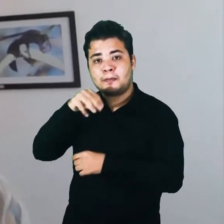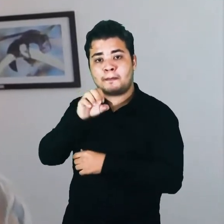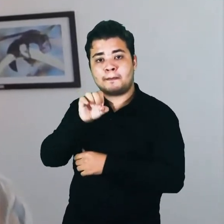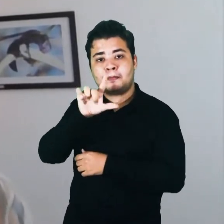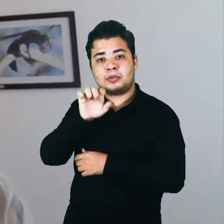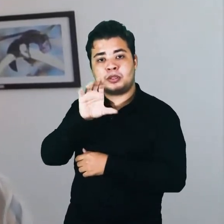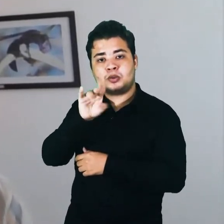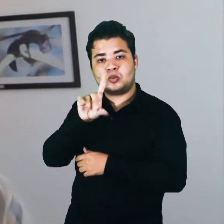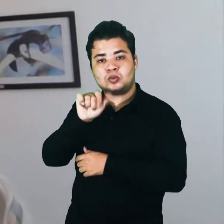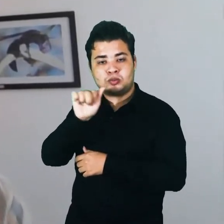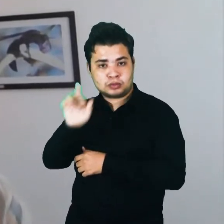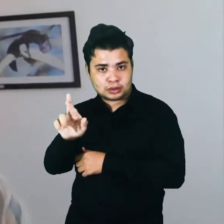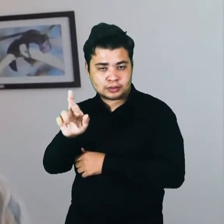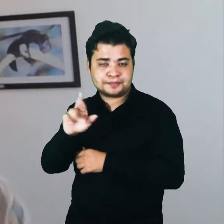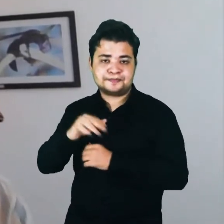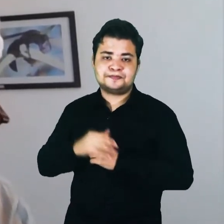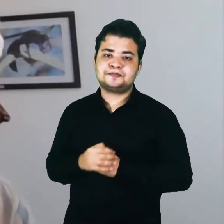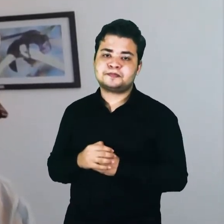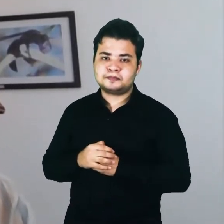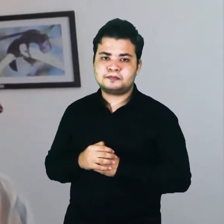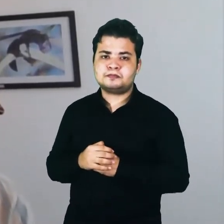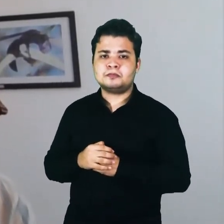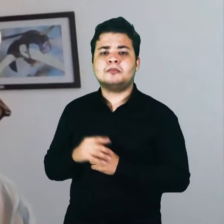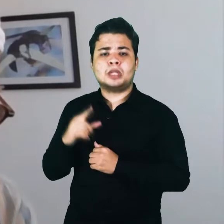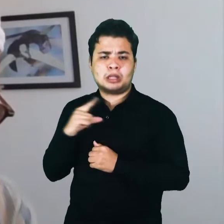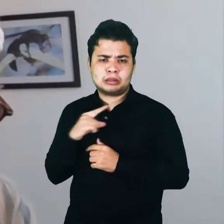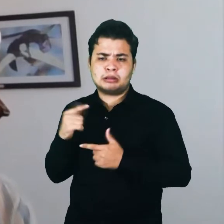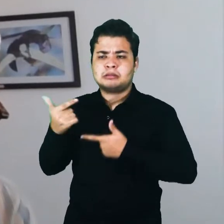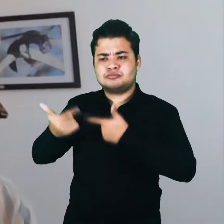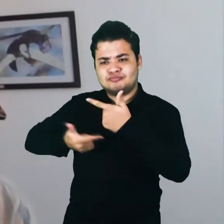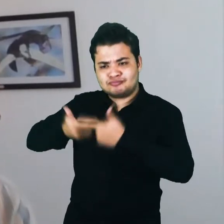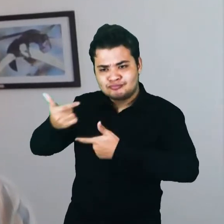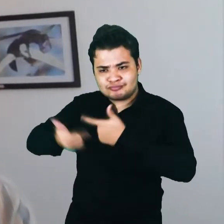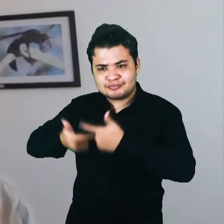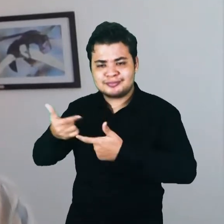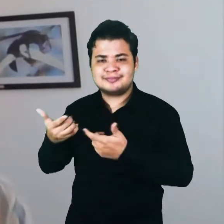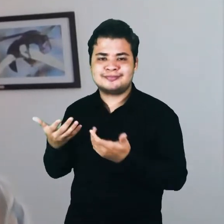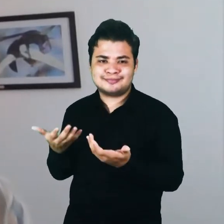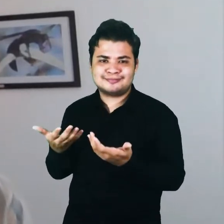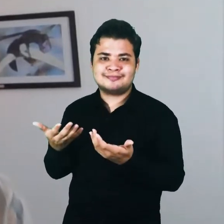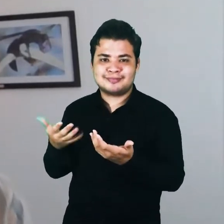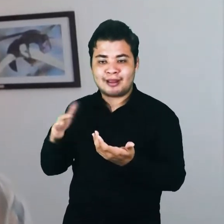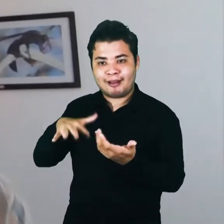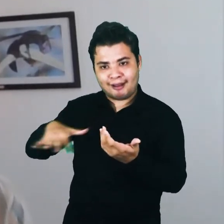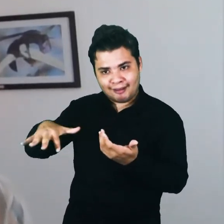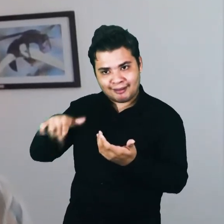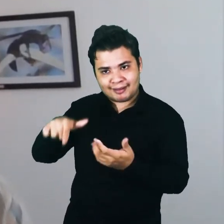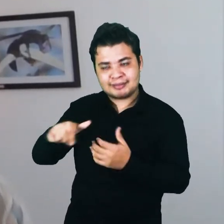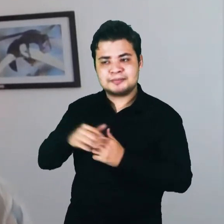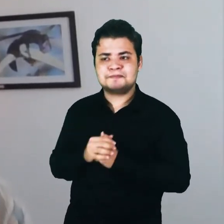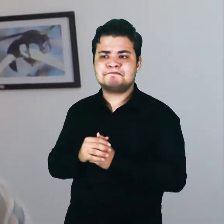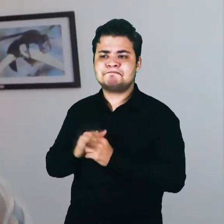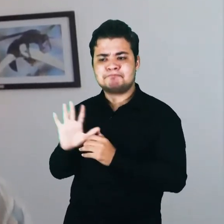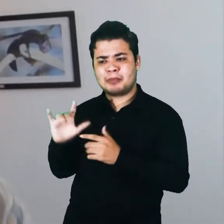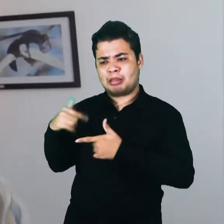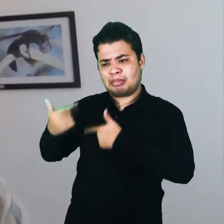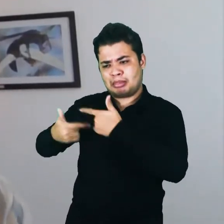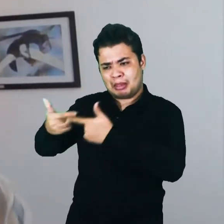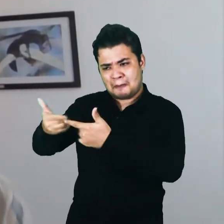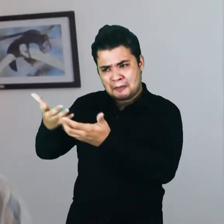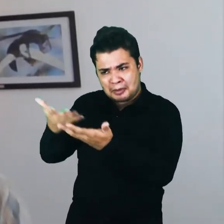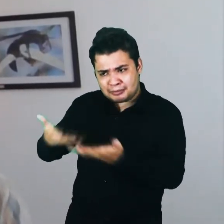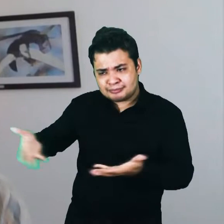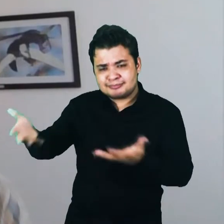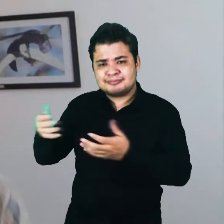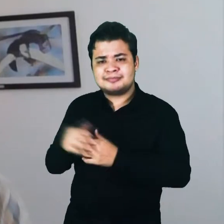molecular, né? Nós fizemos alguns trabalhos também. E todos esses trabalhos que